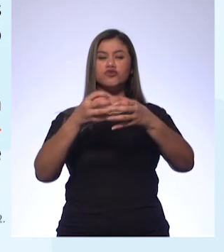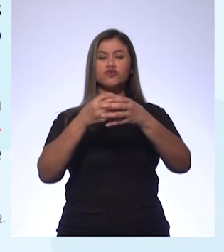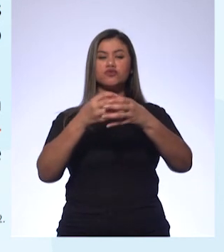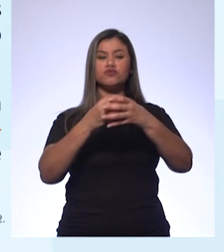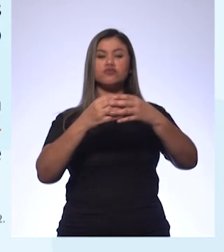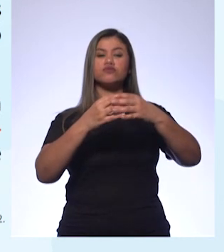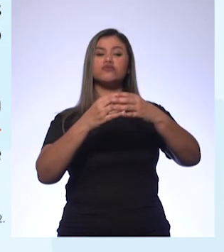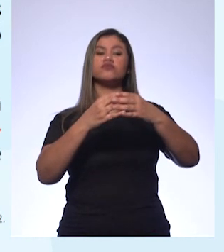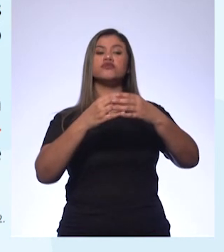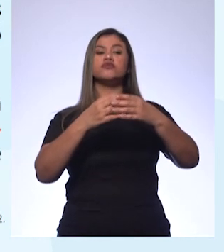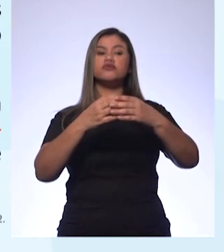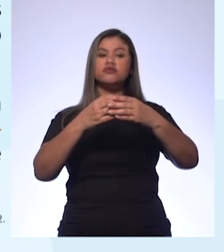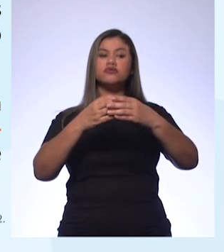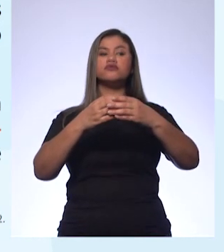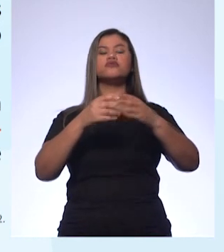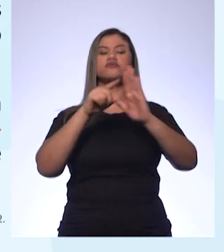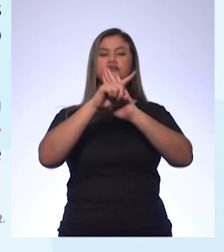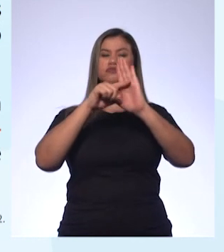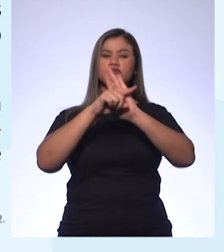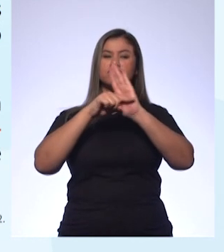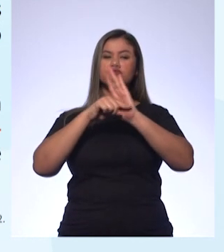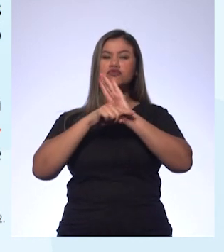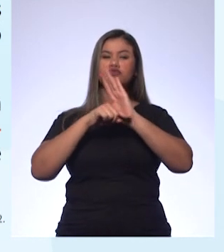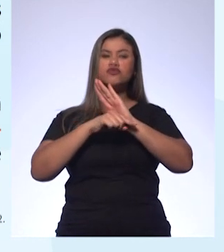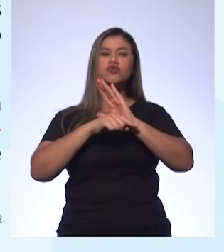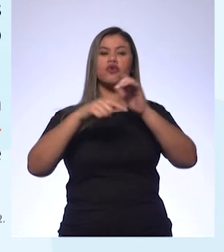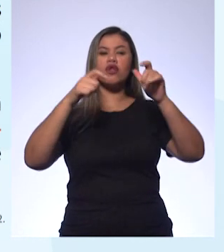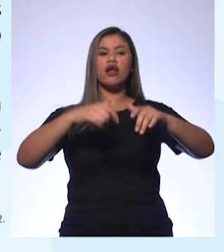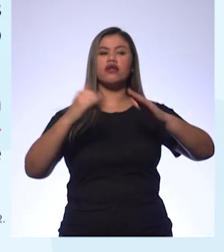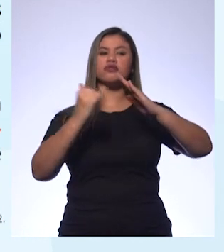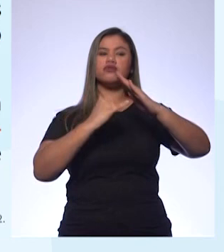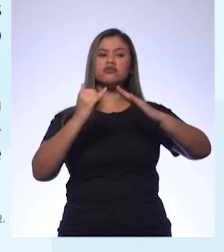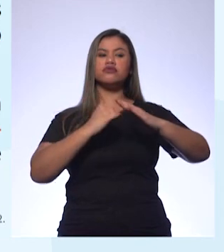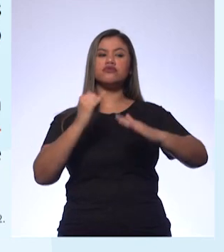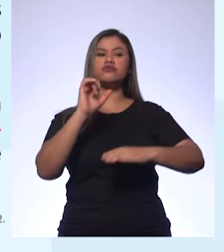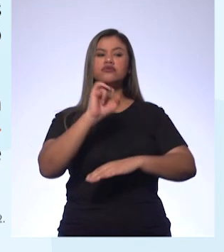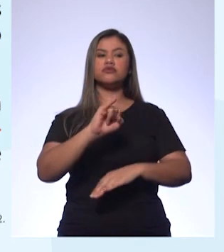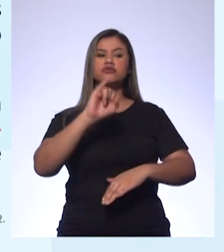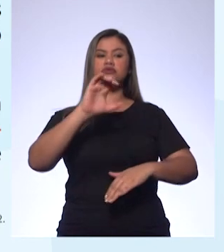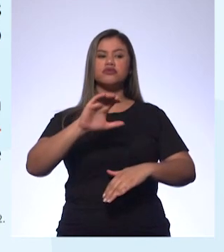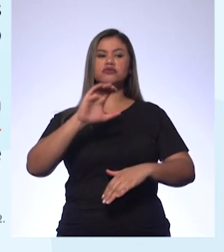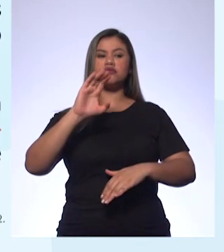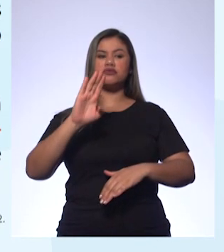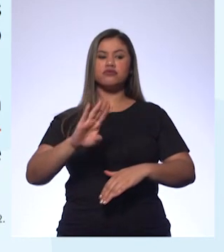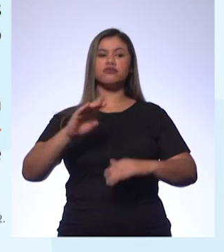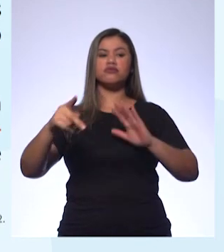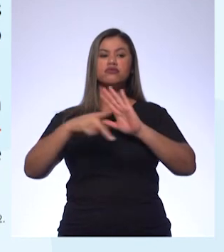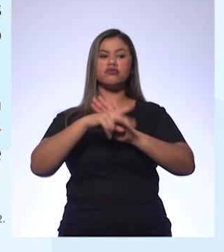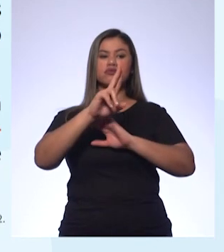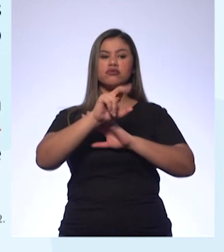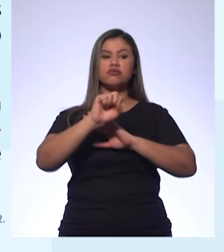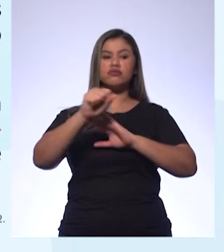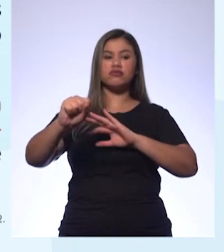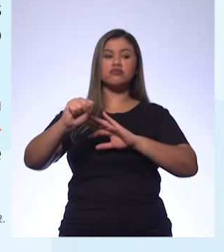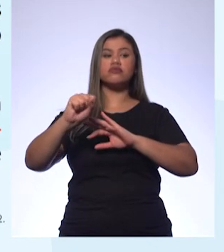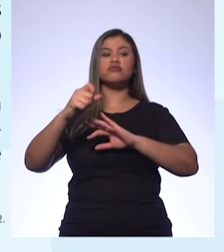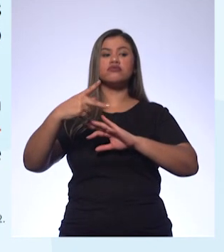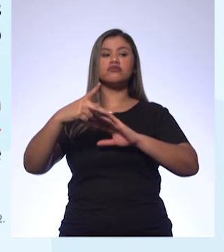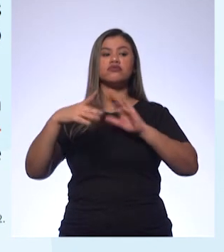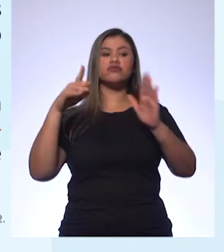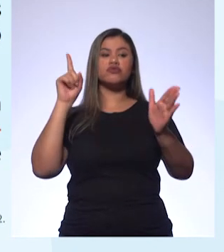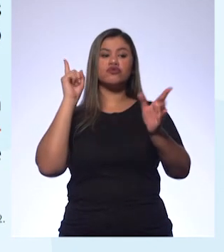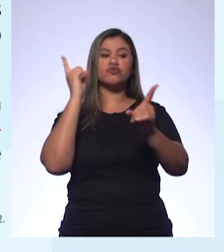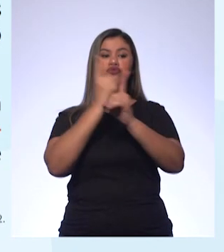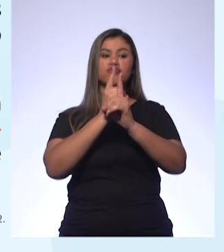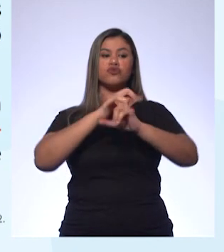do Instituto de Ciências Biomédicas, ICB, da USP, foi responsável pela descoberta de uma nova família de